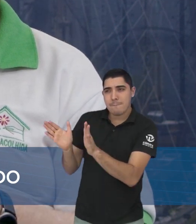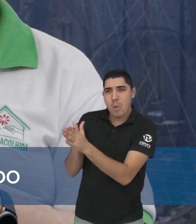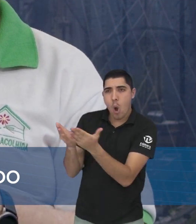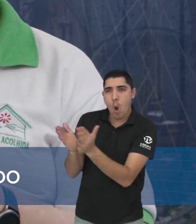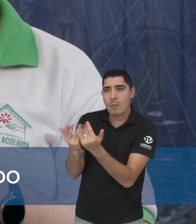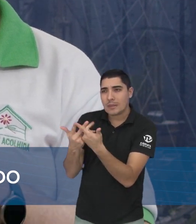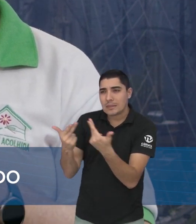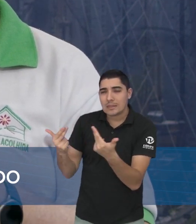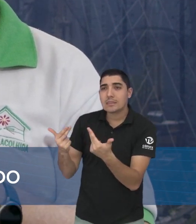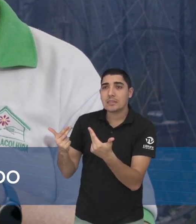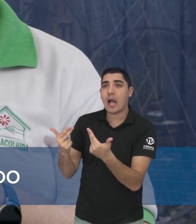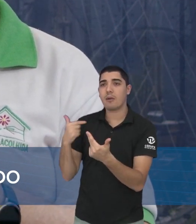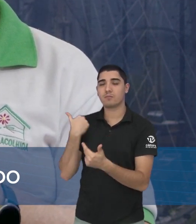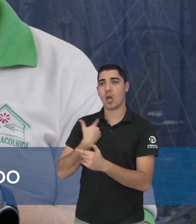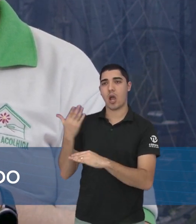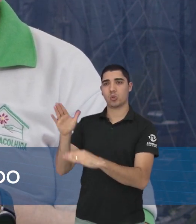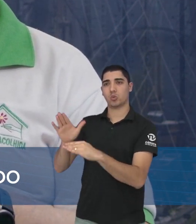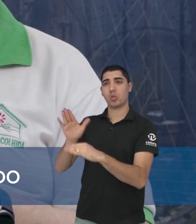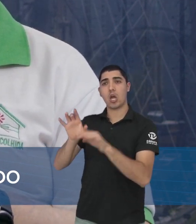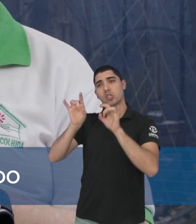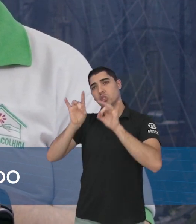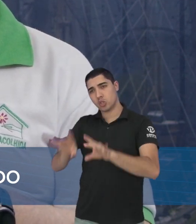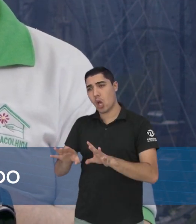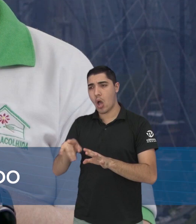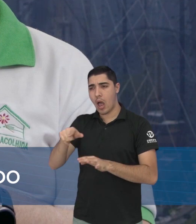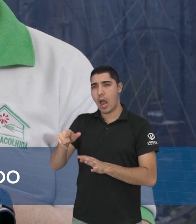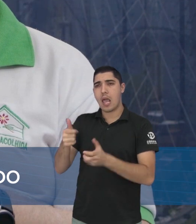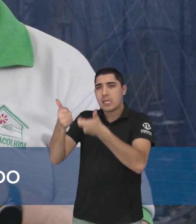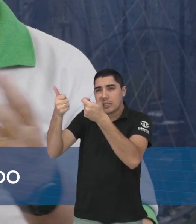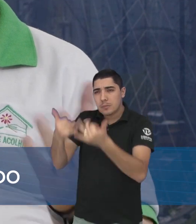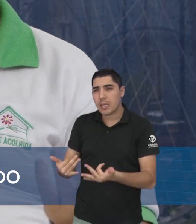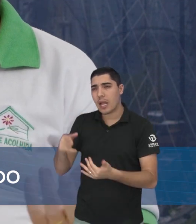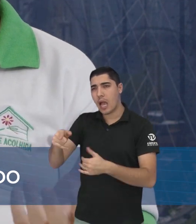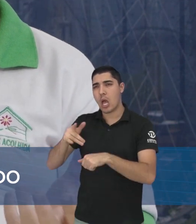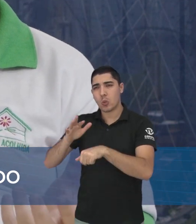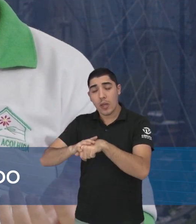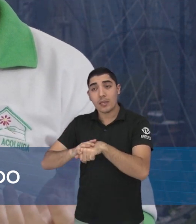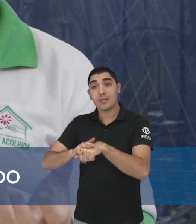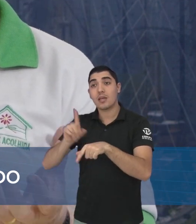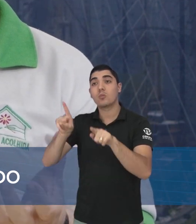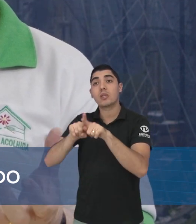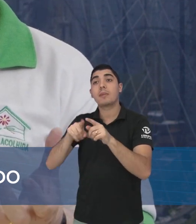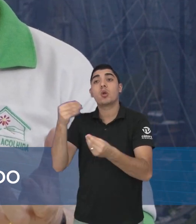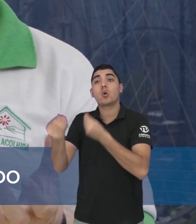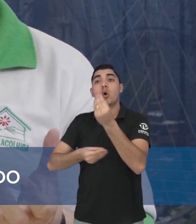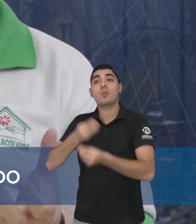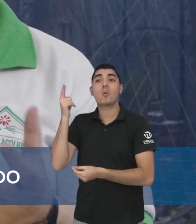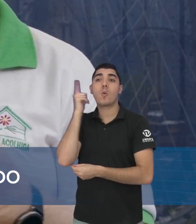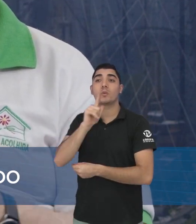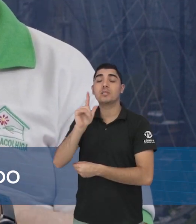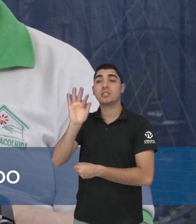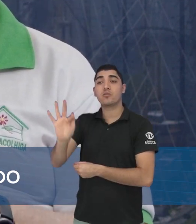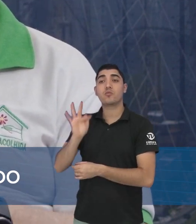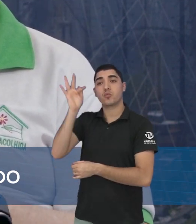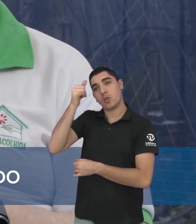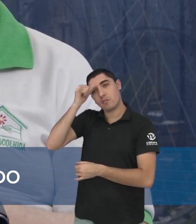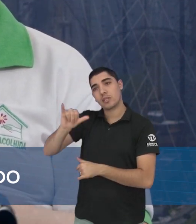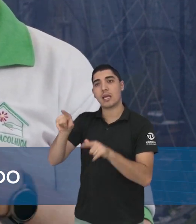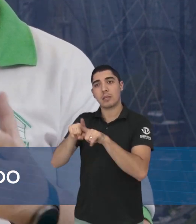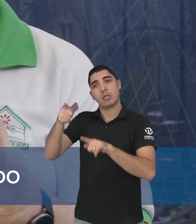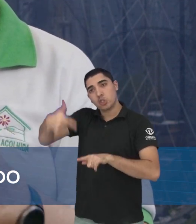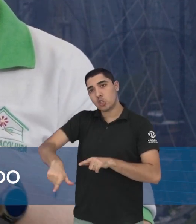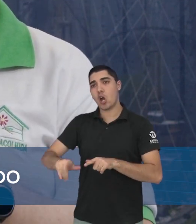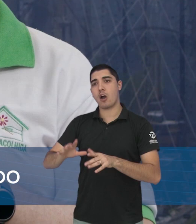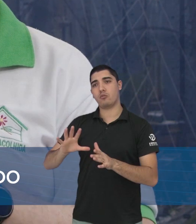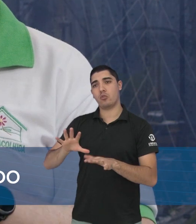social. Pensando no quê? Não trabalhar somente com a consequência, mas com a causa, com a prevenção dessas famílias